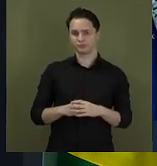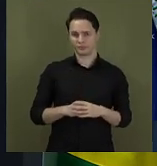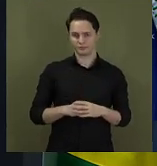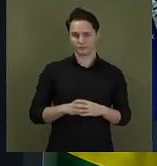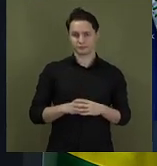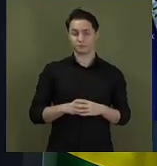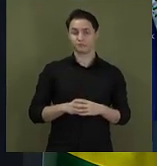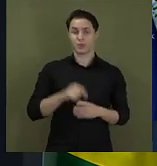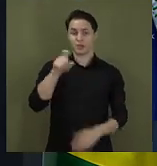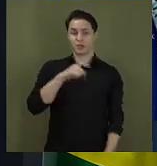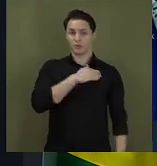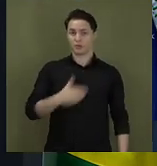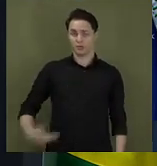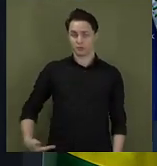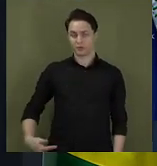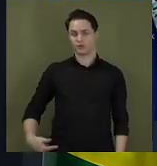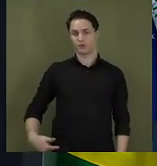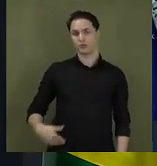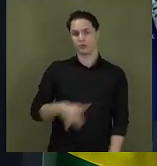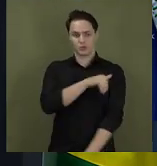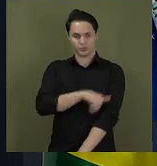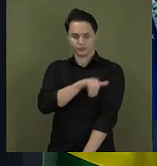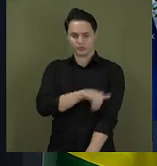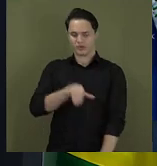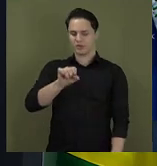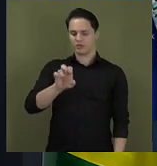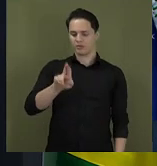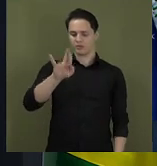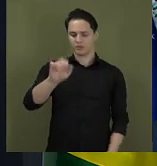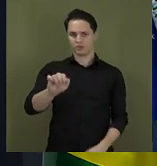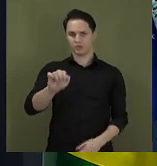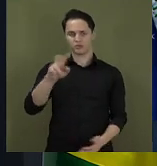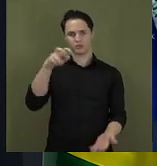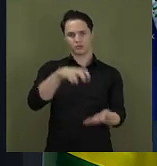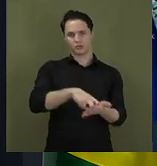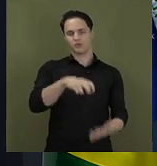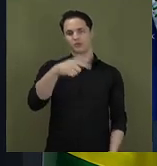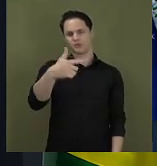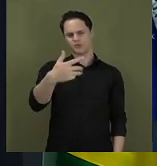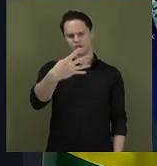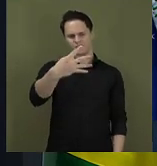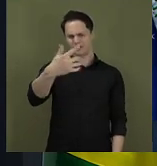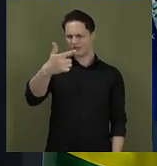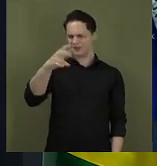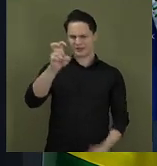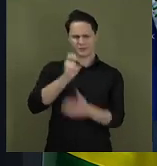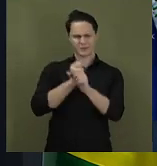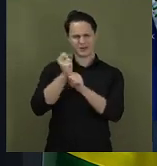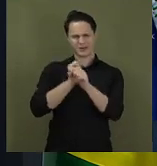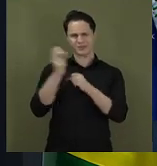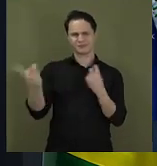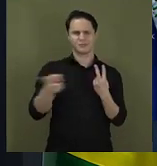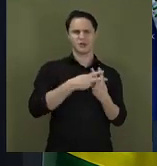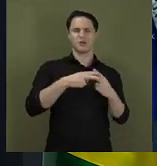o ex-governador do Rio de Janeiro, Sérgio Cabral, condenado a 425 anos de prisão pelos crimes de corrupção ativa